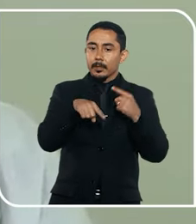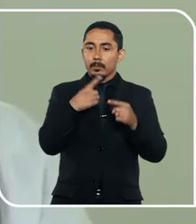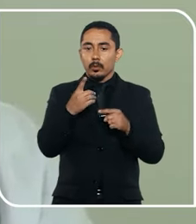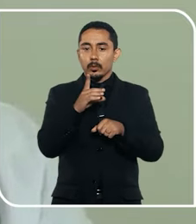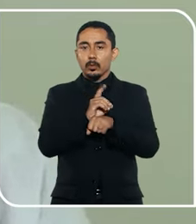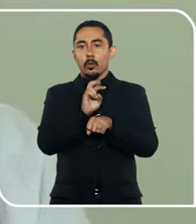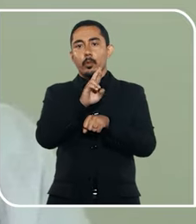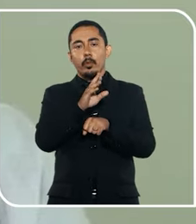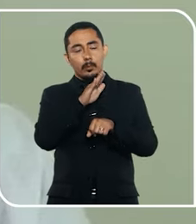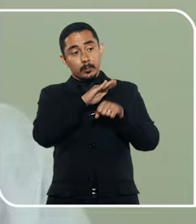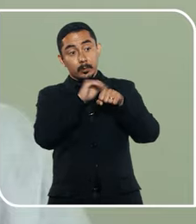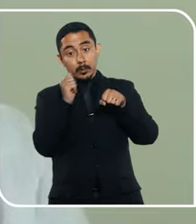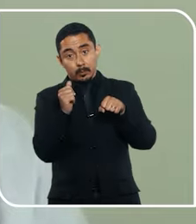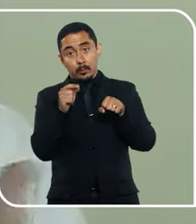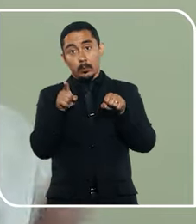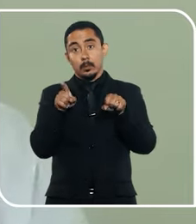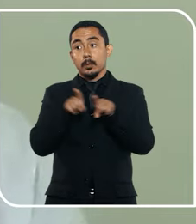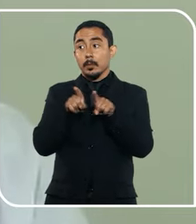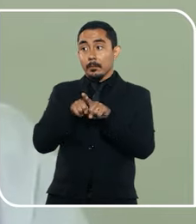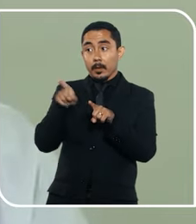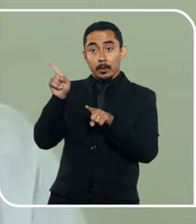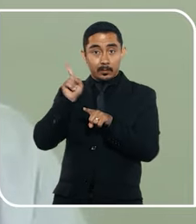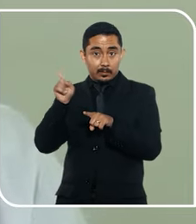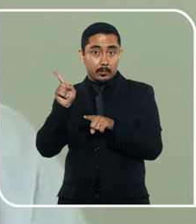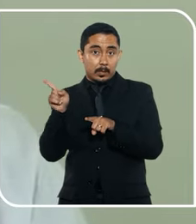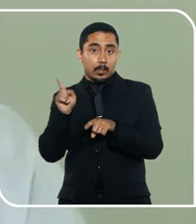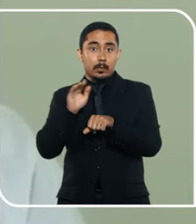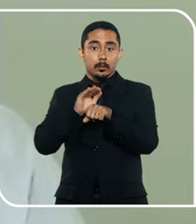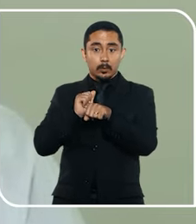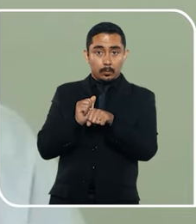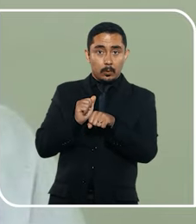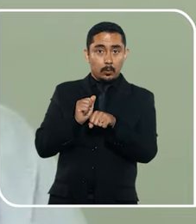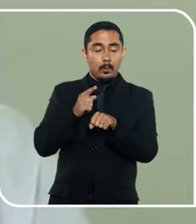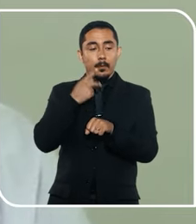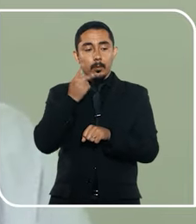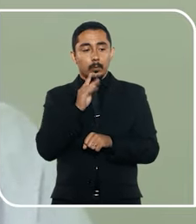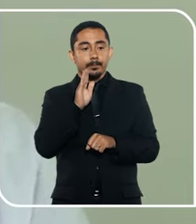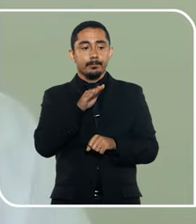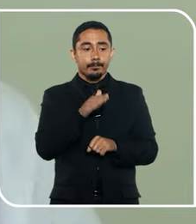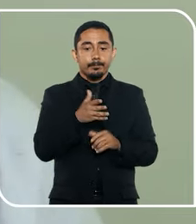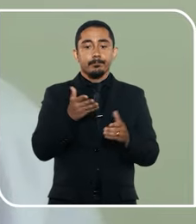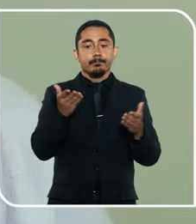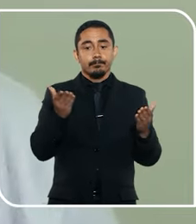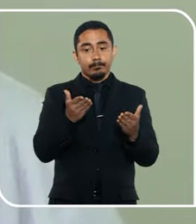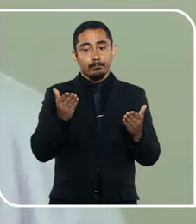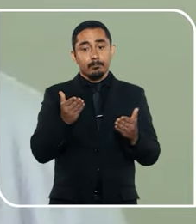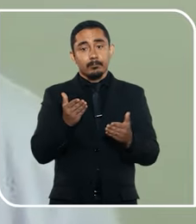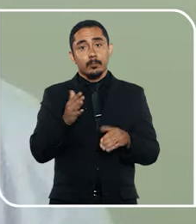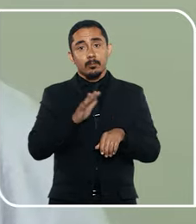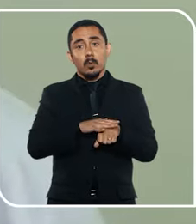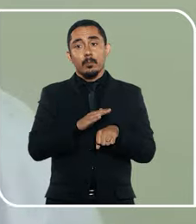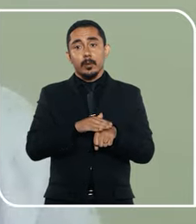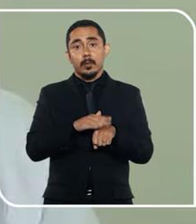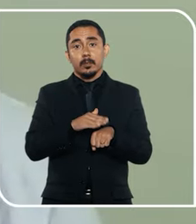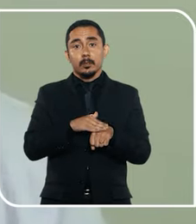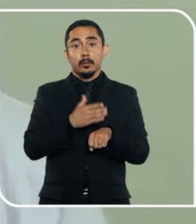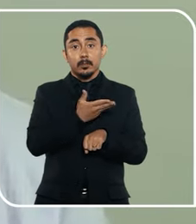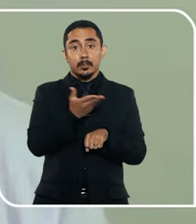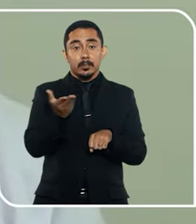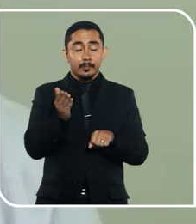doutor me chamou, né? Chamou ela também em momentos diferentes e falou: olha, agora chegou o momento de